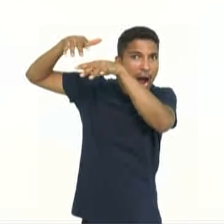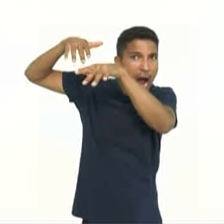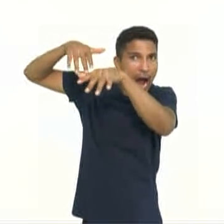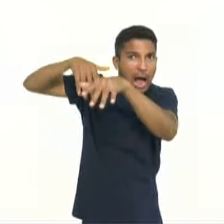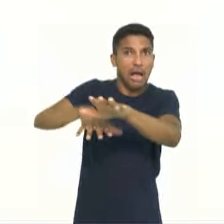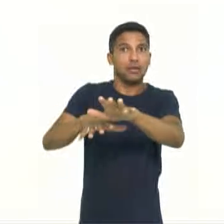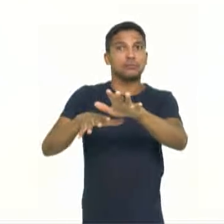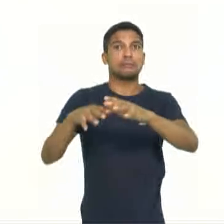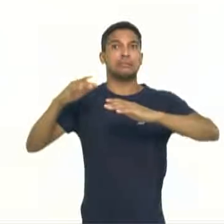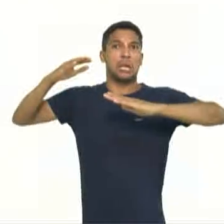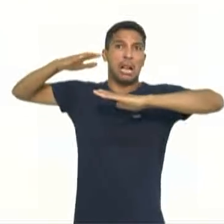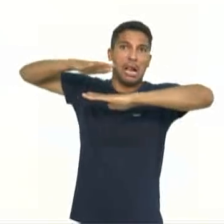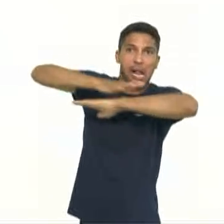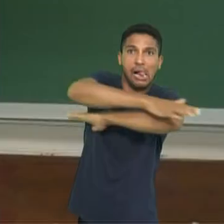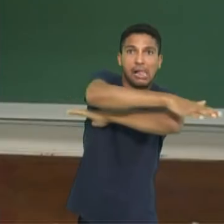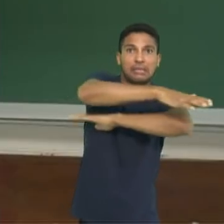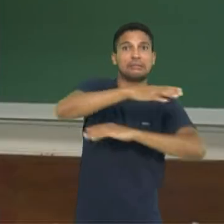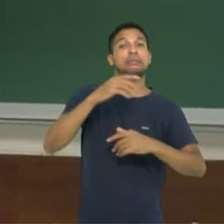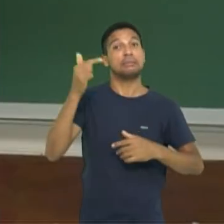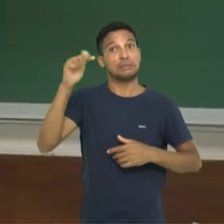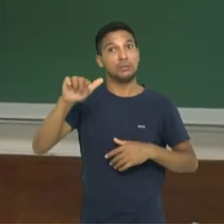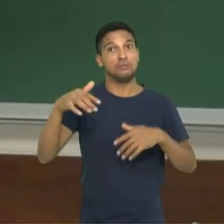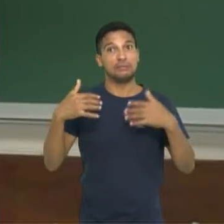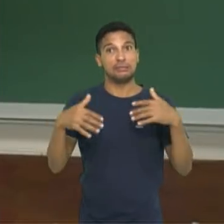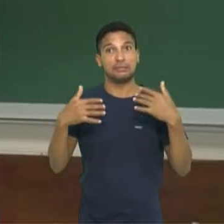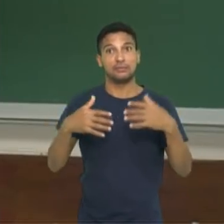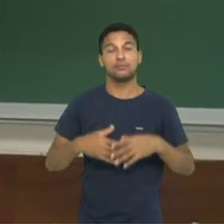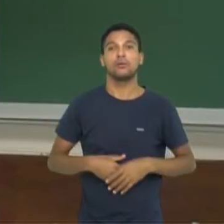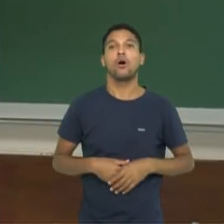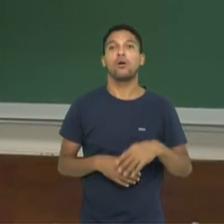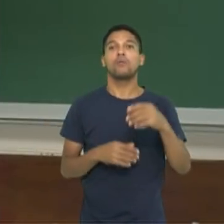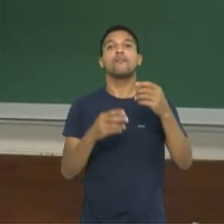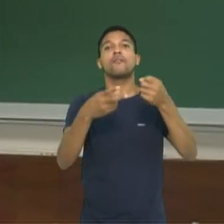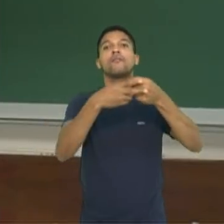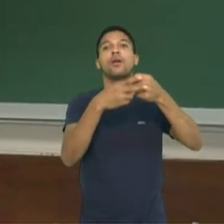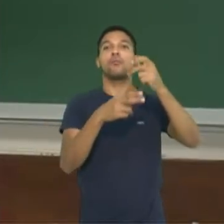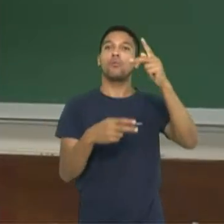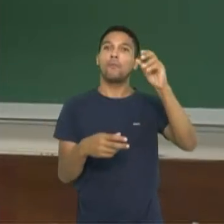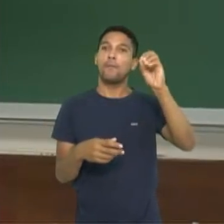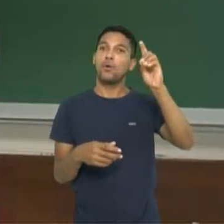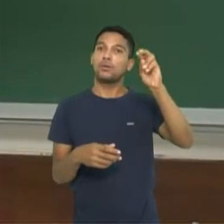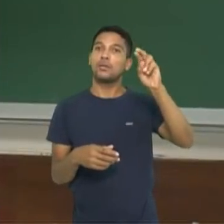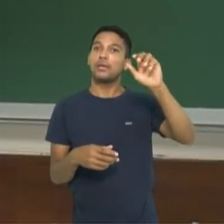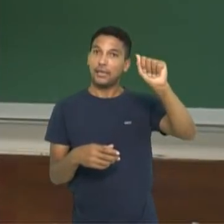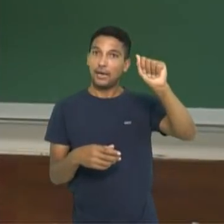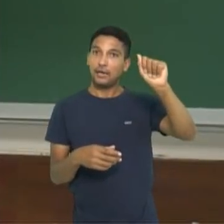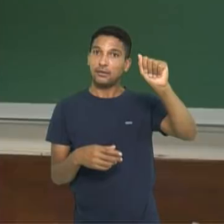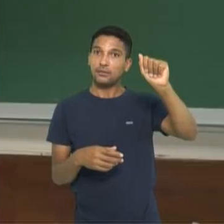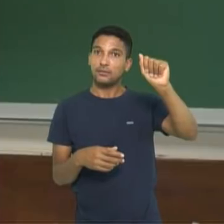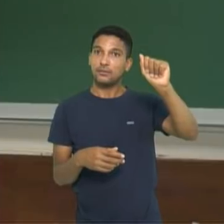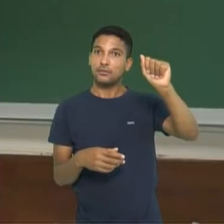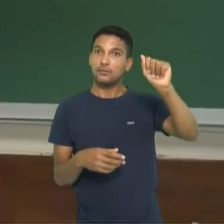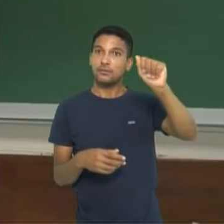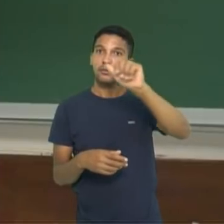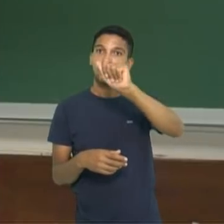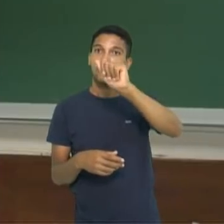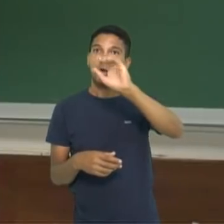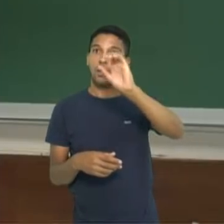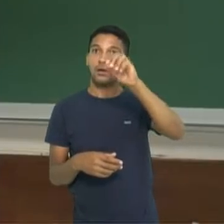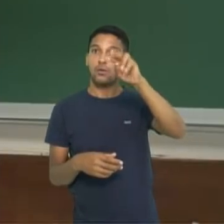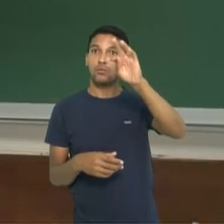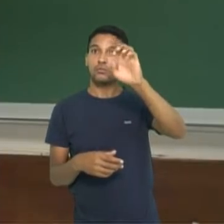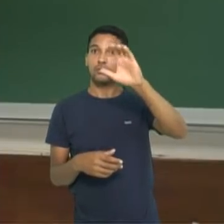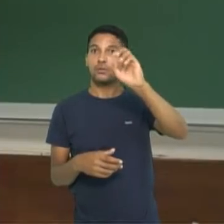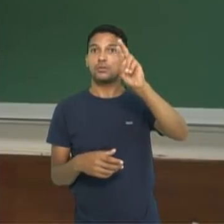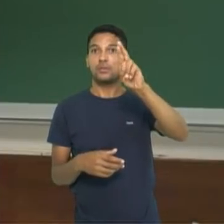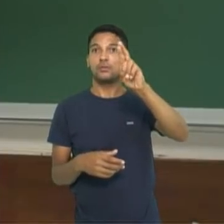poderá acontecer, né, e acontecer, segunda conjugação, terminado em er. Quem conseguiu perceber isso, né, conseguiu captar